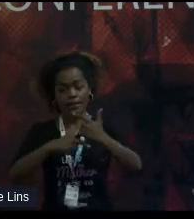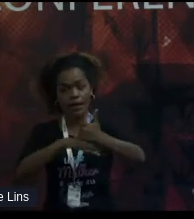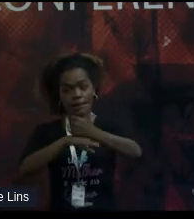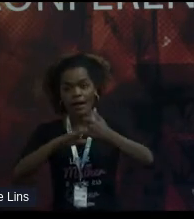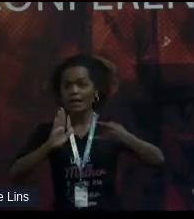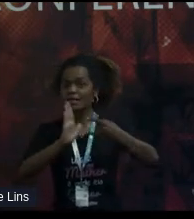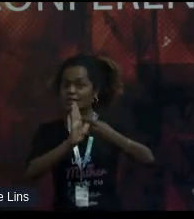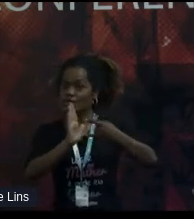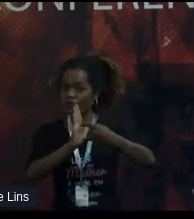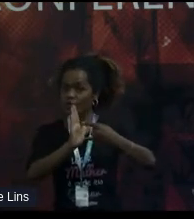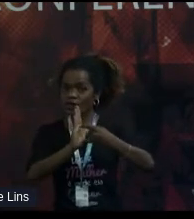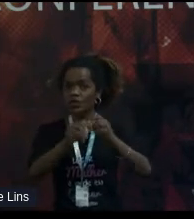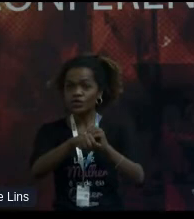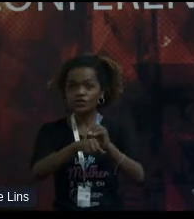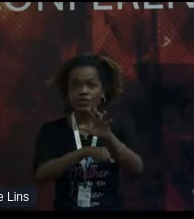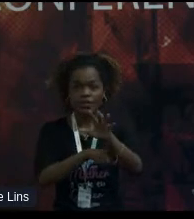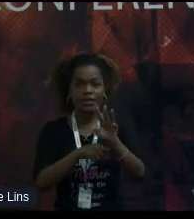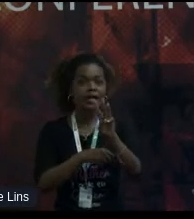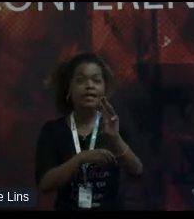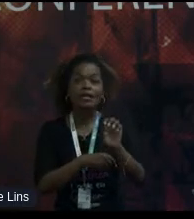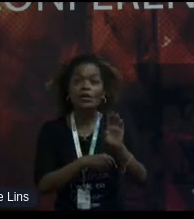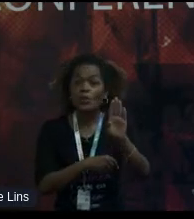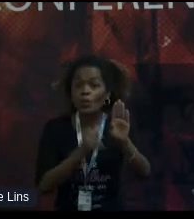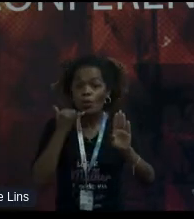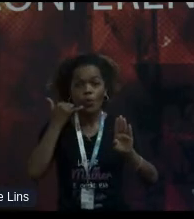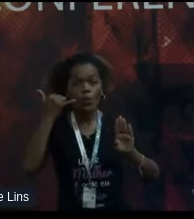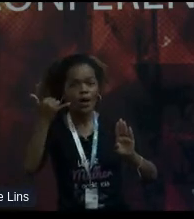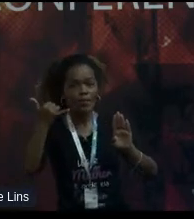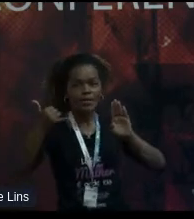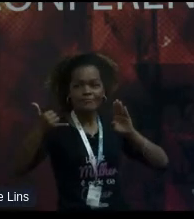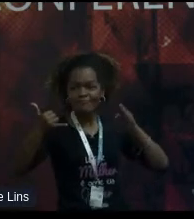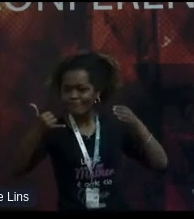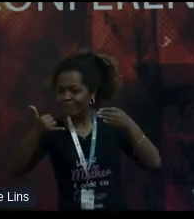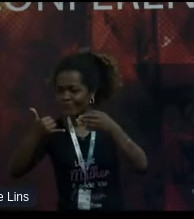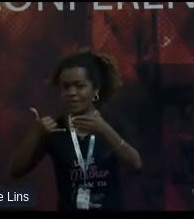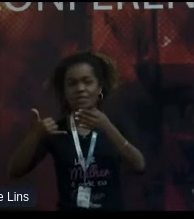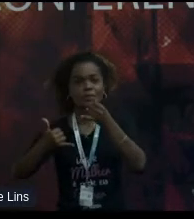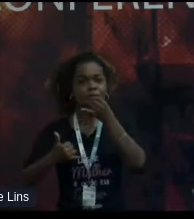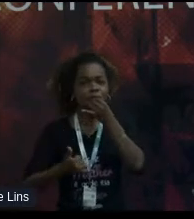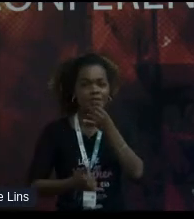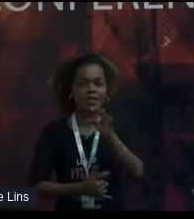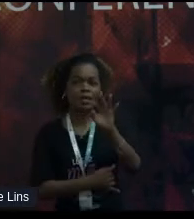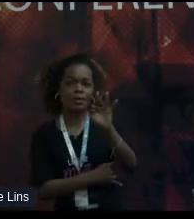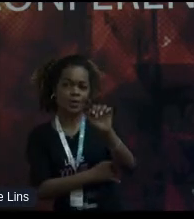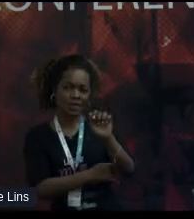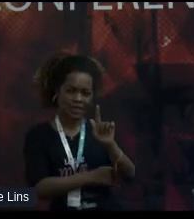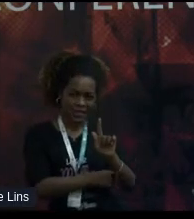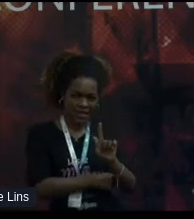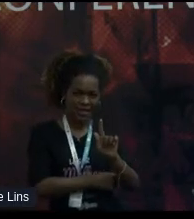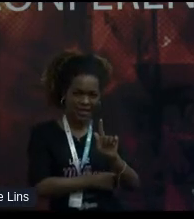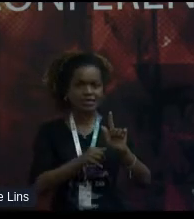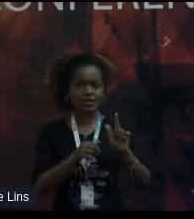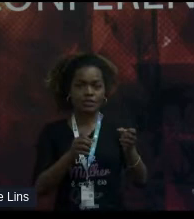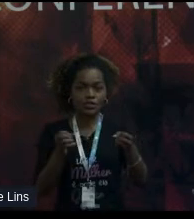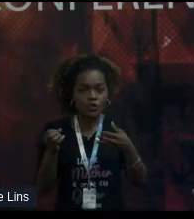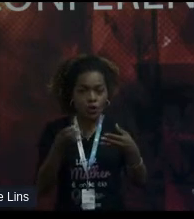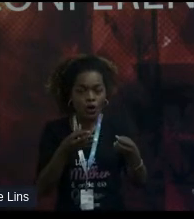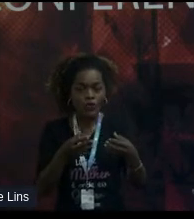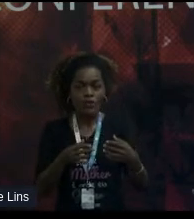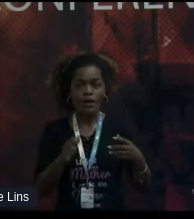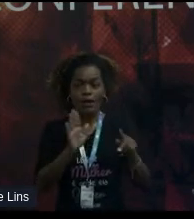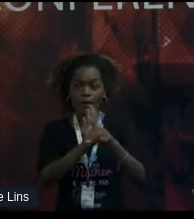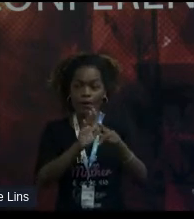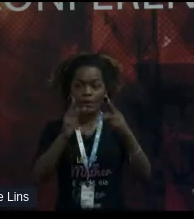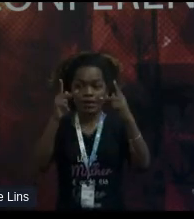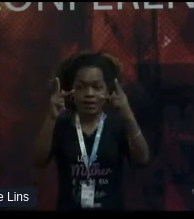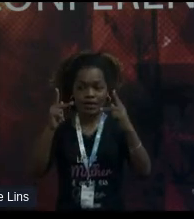aqui? Em web, priorize o uso das tags nativas, né, do próprio HTML, sempre que